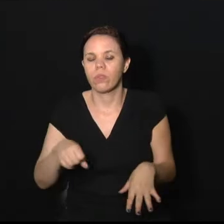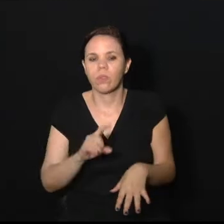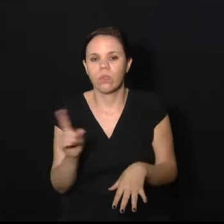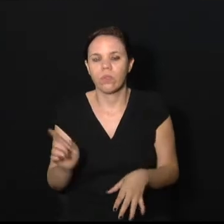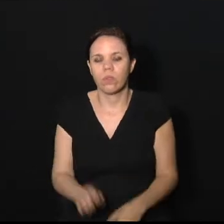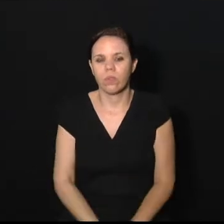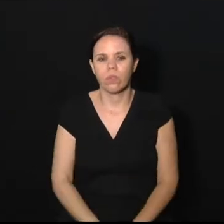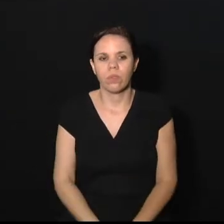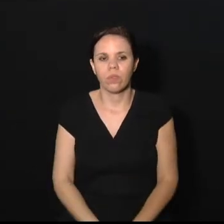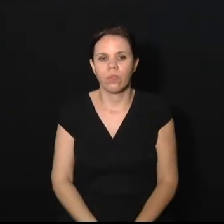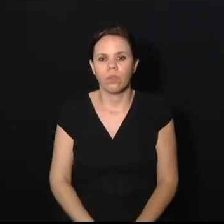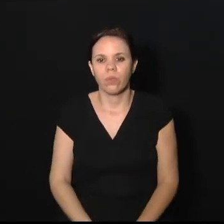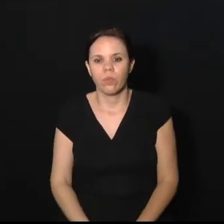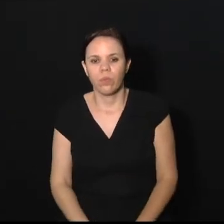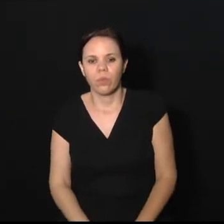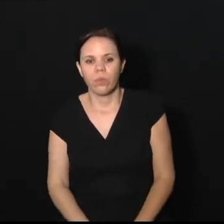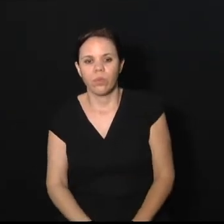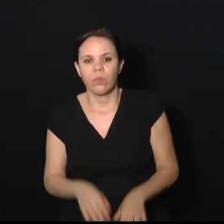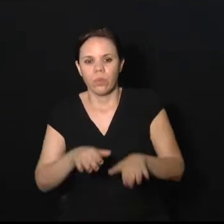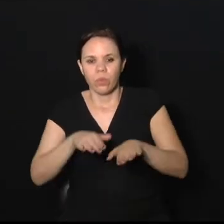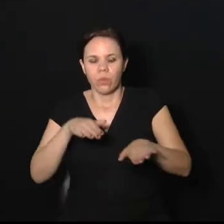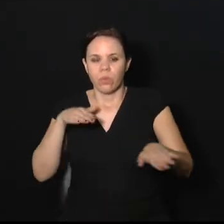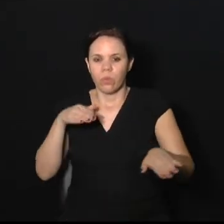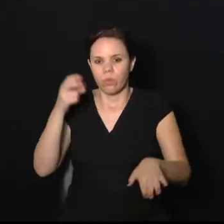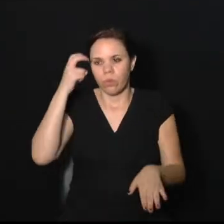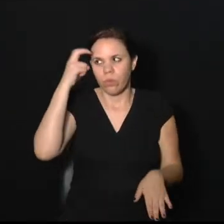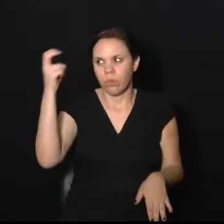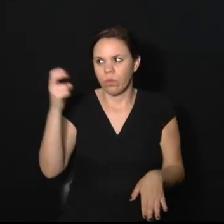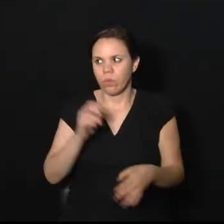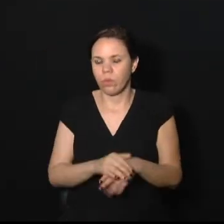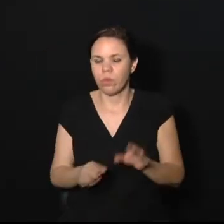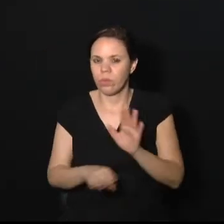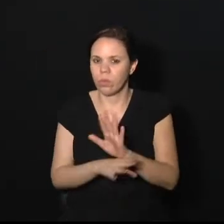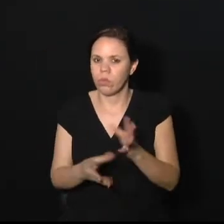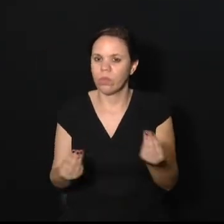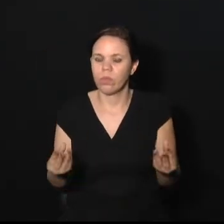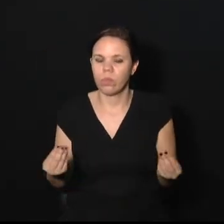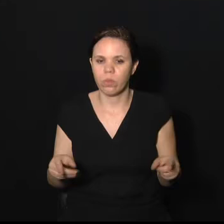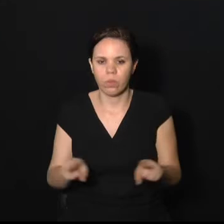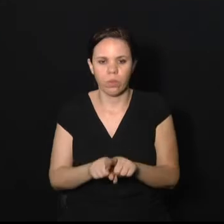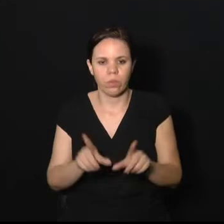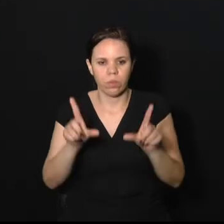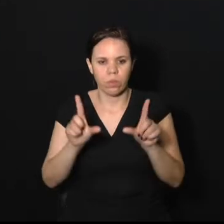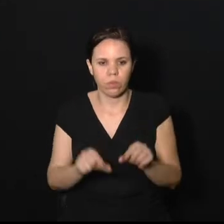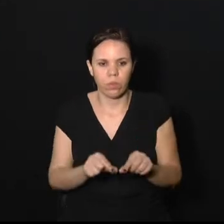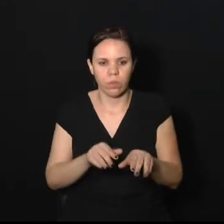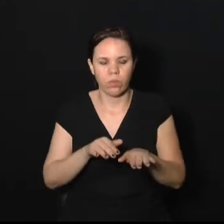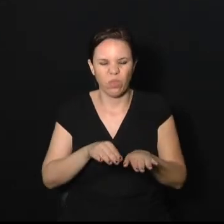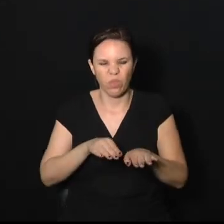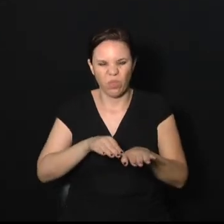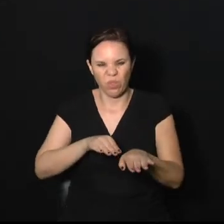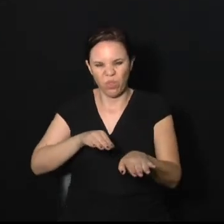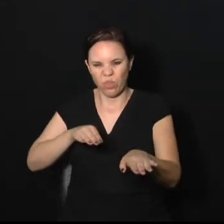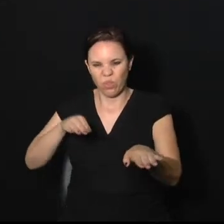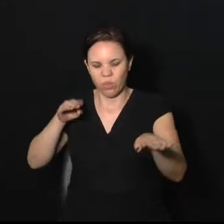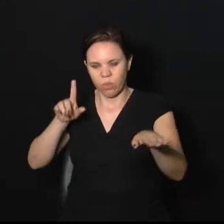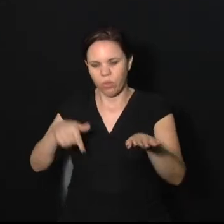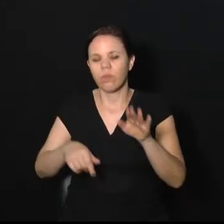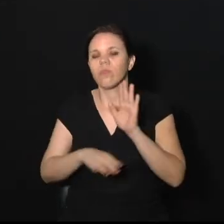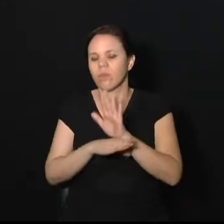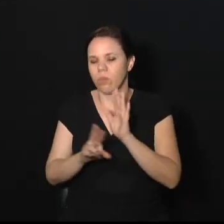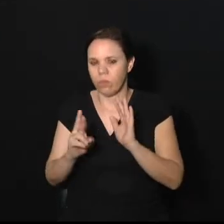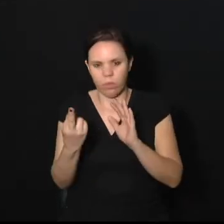o estacionamento inteligente. E isso ajudou muito, não só a reduzir trânsito nos centros urbanos, então é uma solução tecnológica,